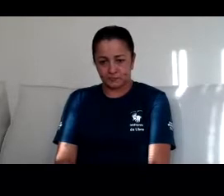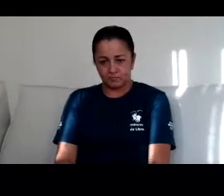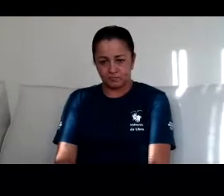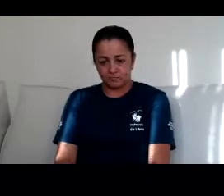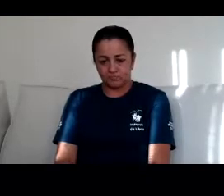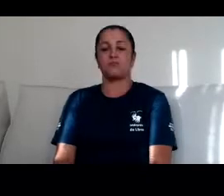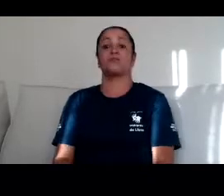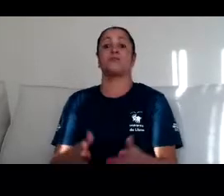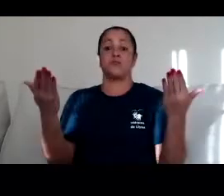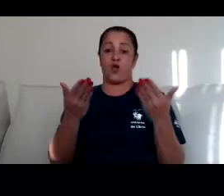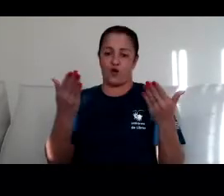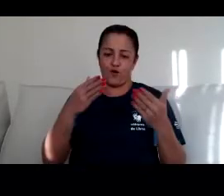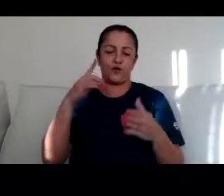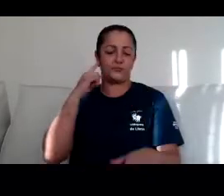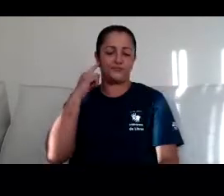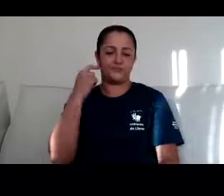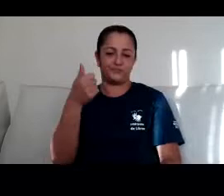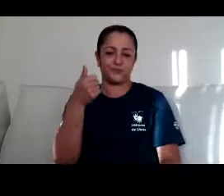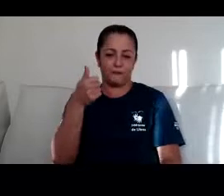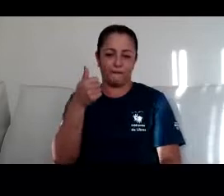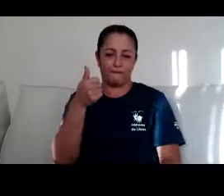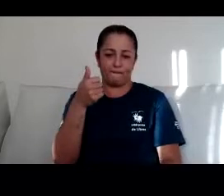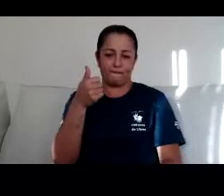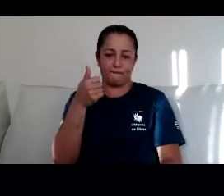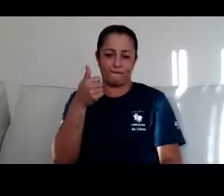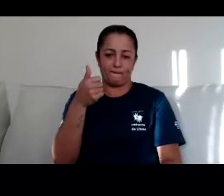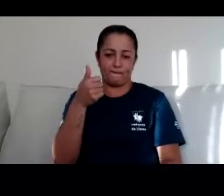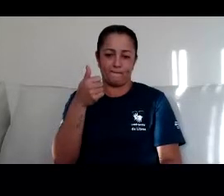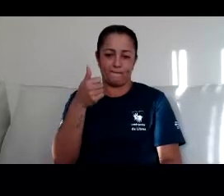Vocês estão me ouvindo?